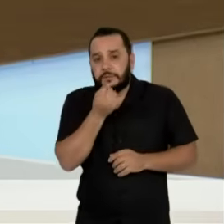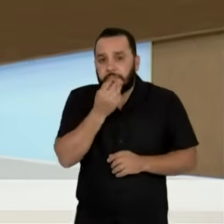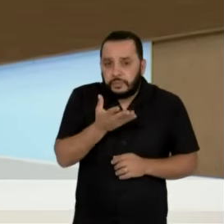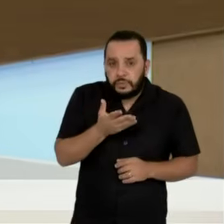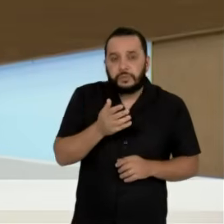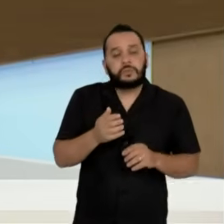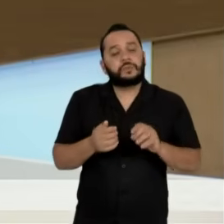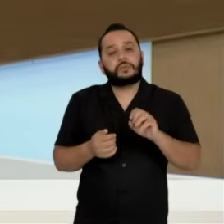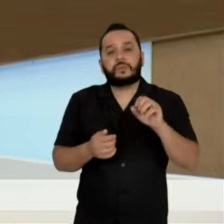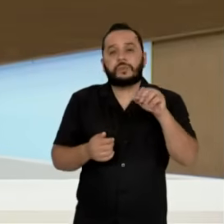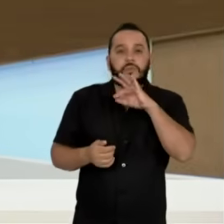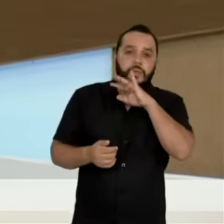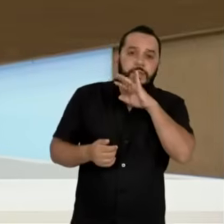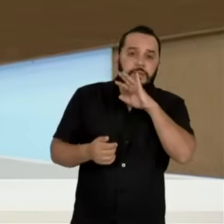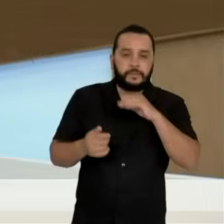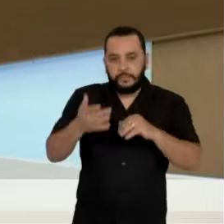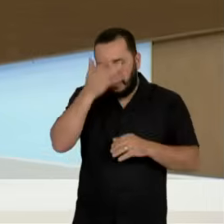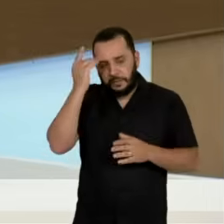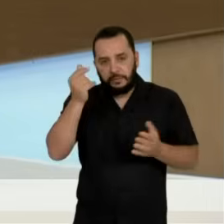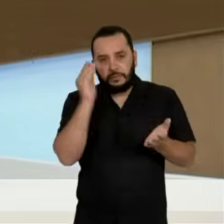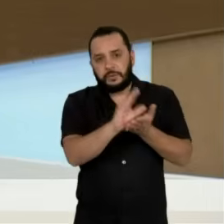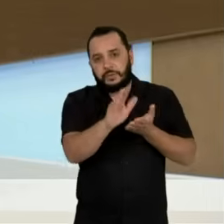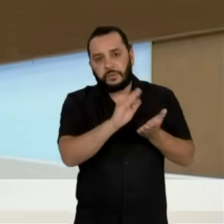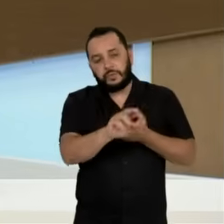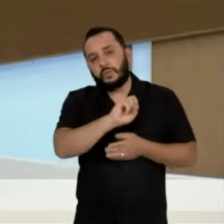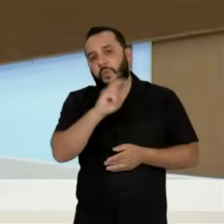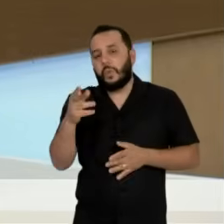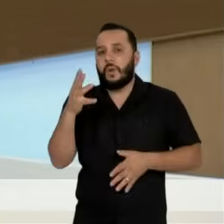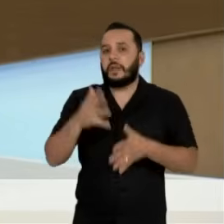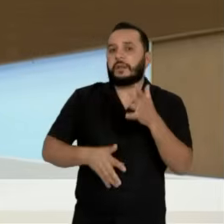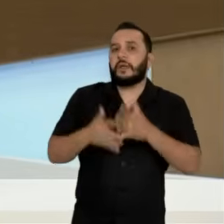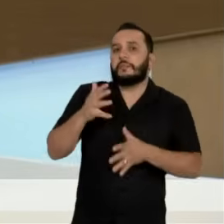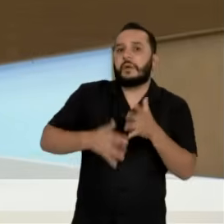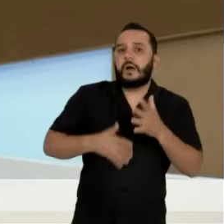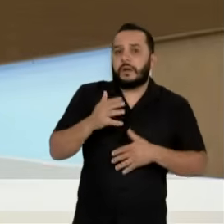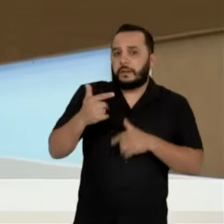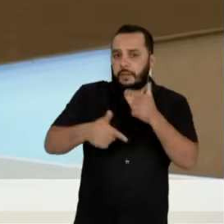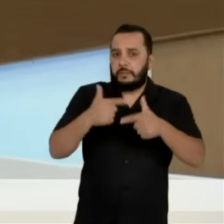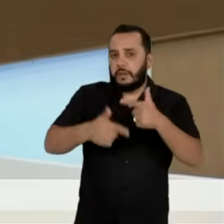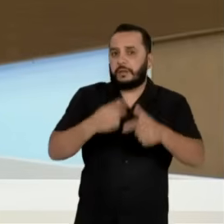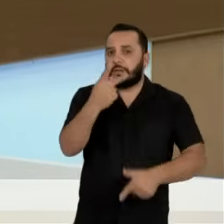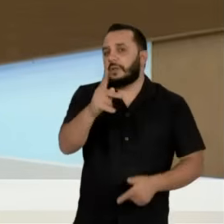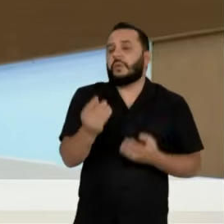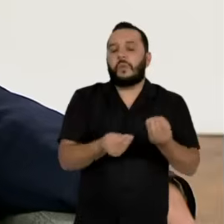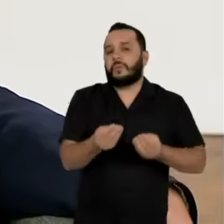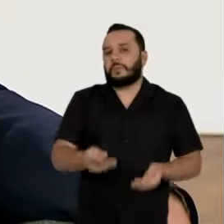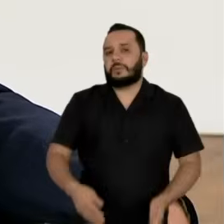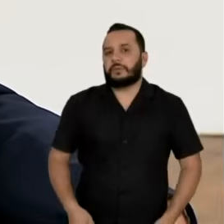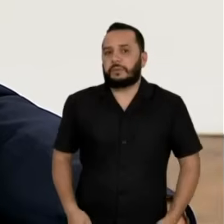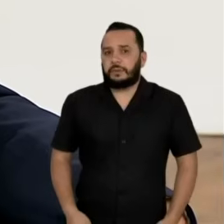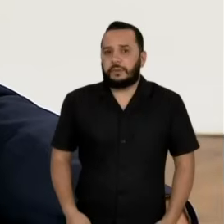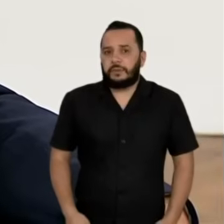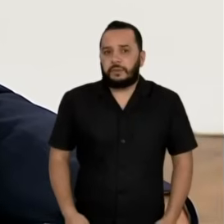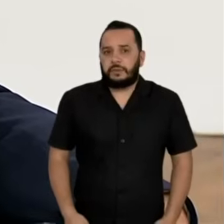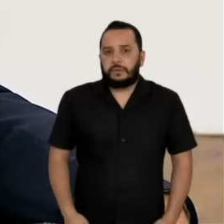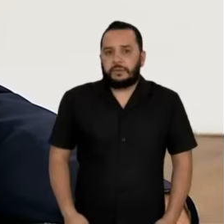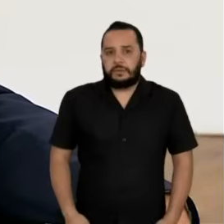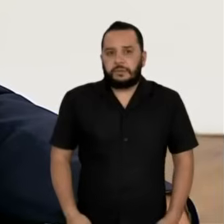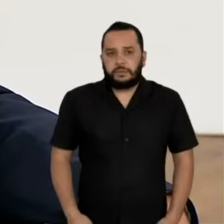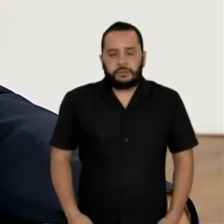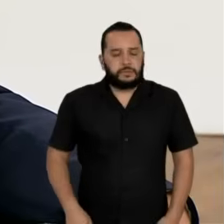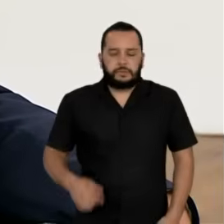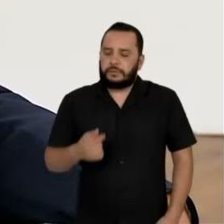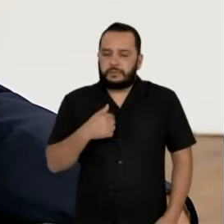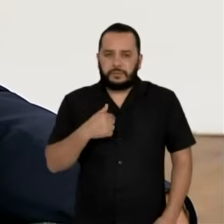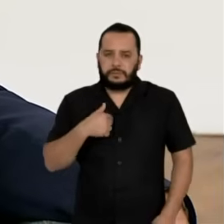para a captação de recursos? Isso inviabiliza de alguma forma alguma atividade que vocês têm mantido lá? Eu acho que nem uma coisa